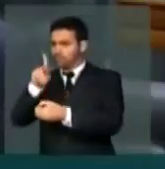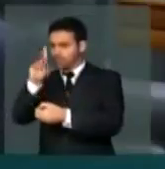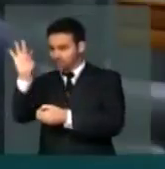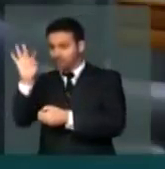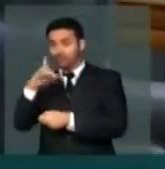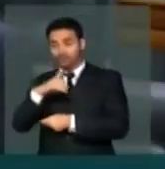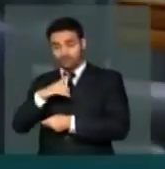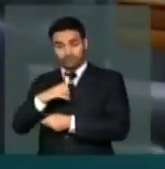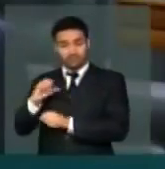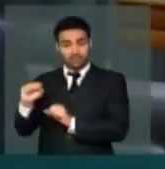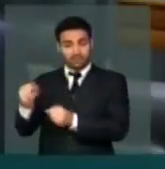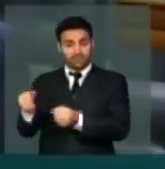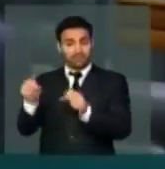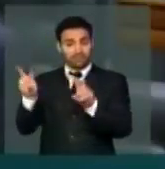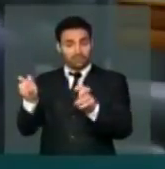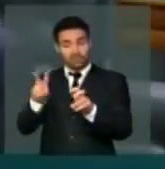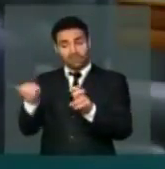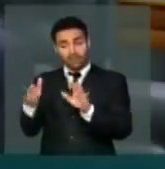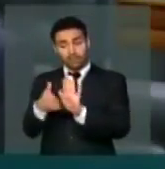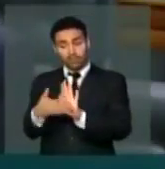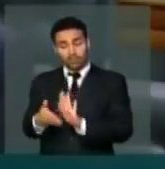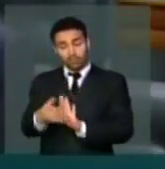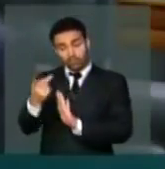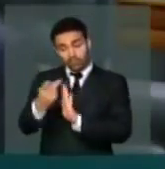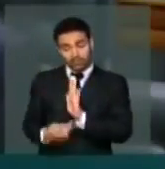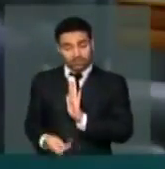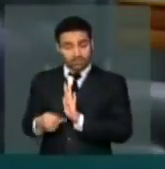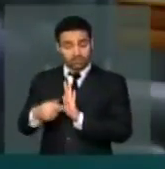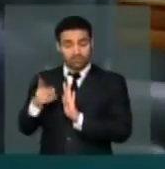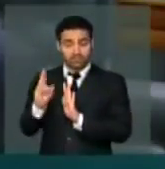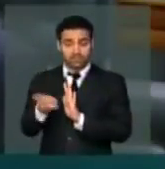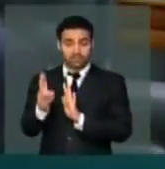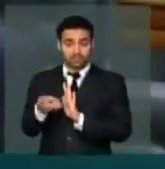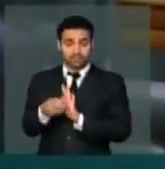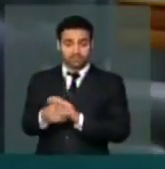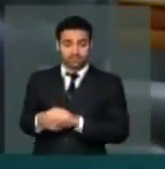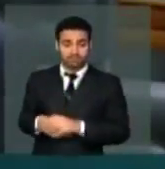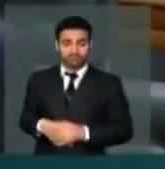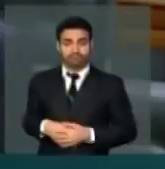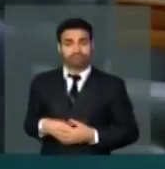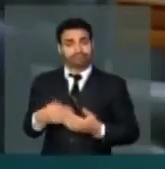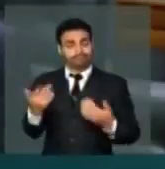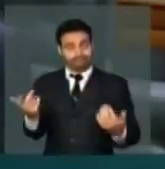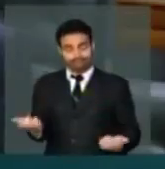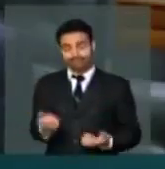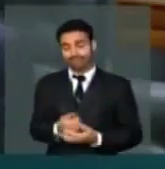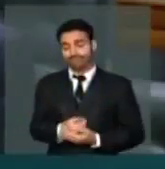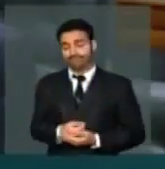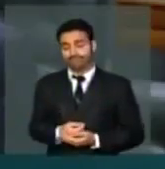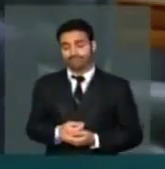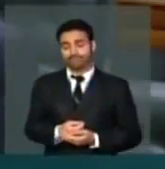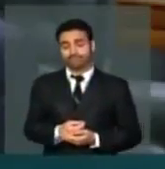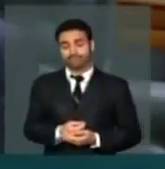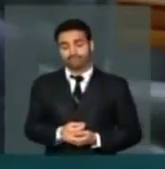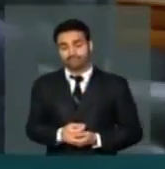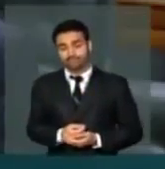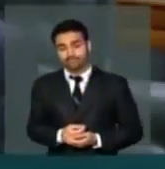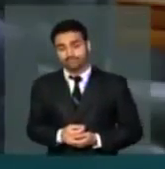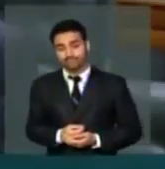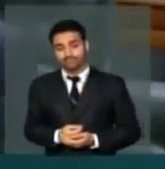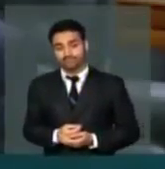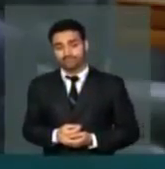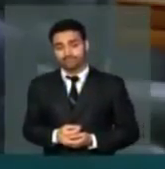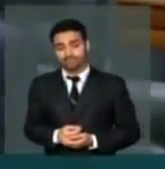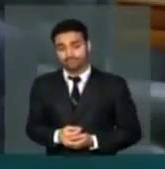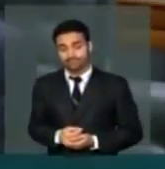o tema e vai propor projeto nessa área. Só queria perguntar aqui, será que não vai